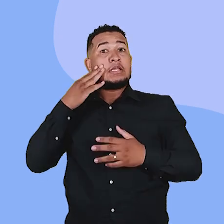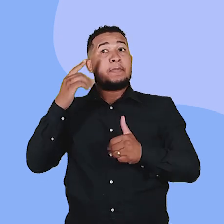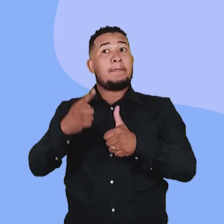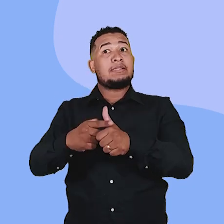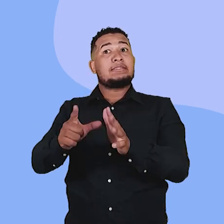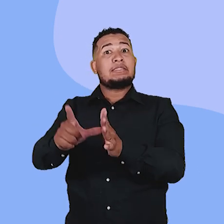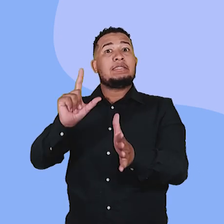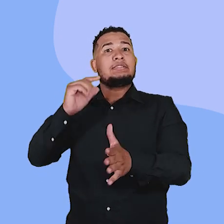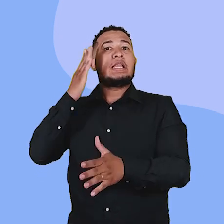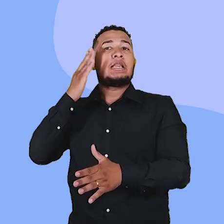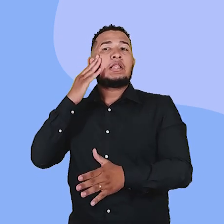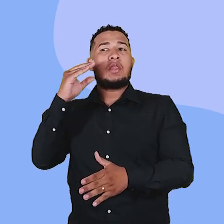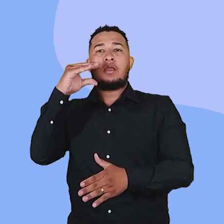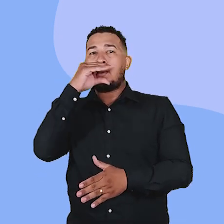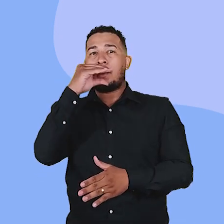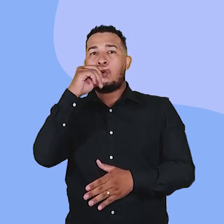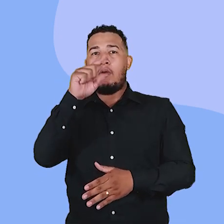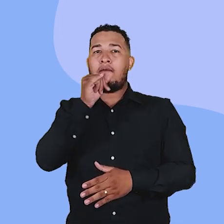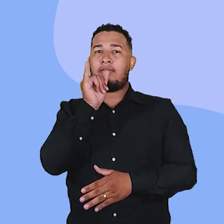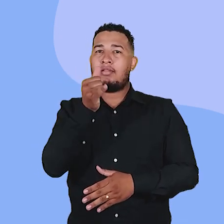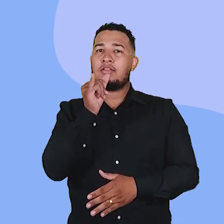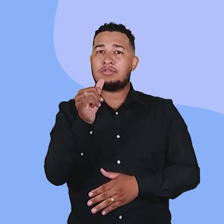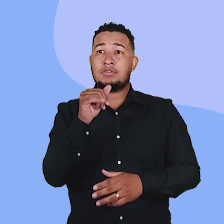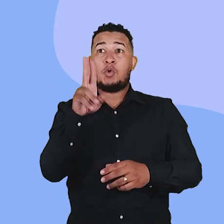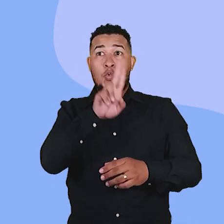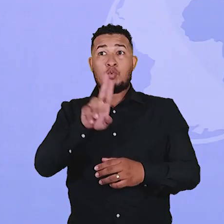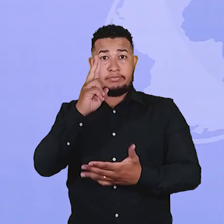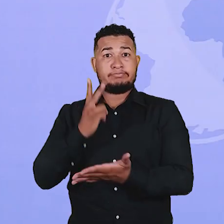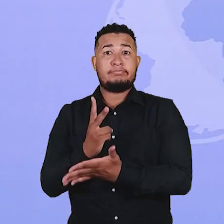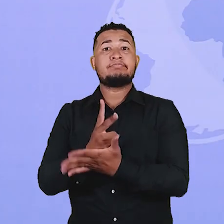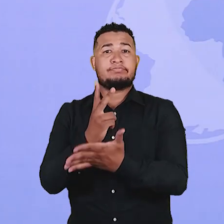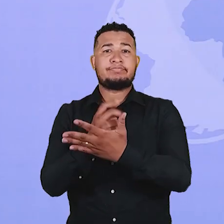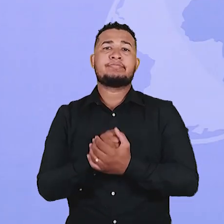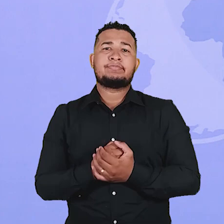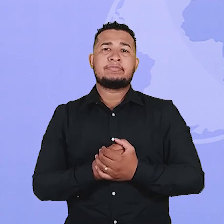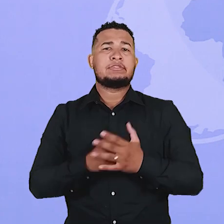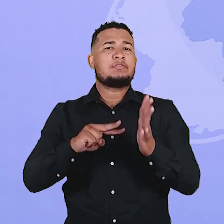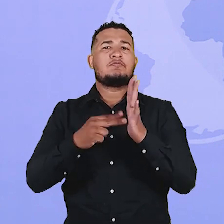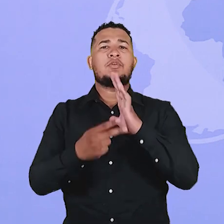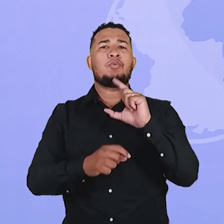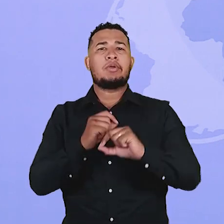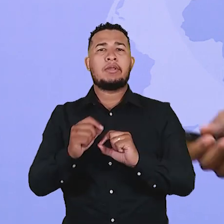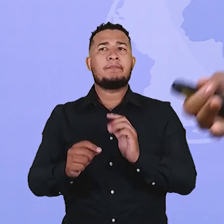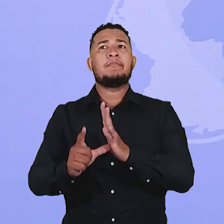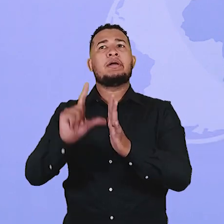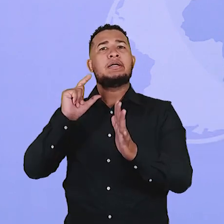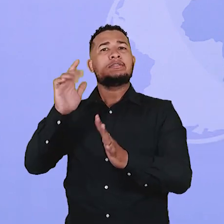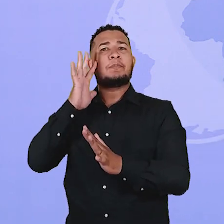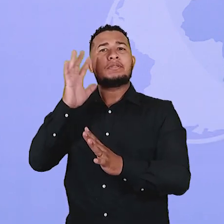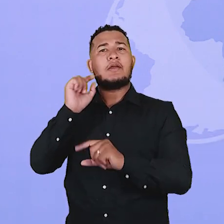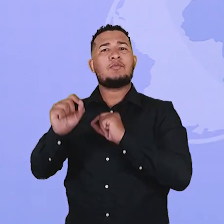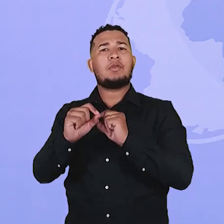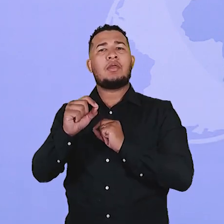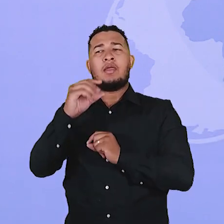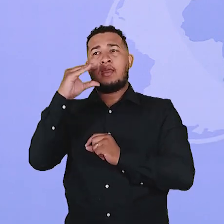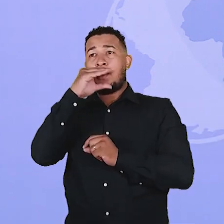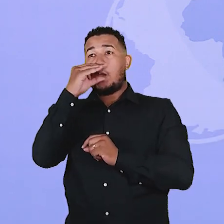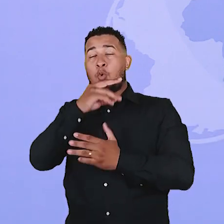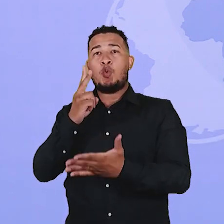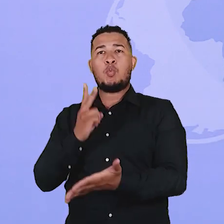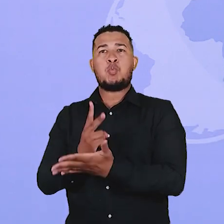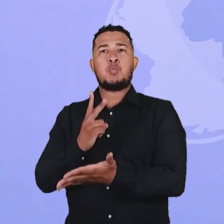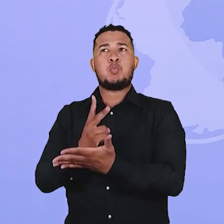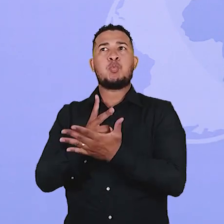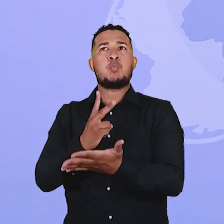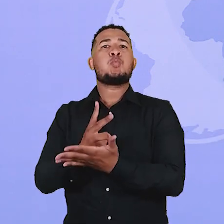de energia, continua sendo utilizada. Então, galera, é o seguinte, antes eles entendiam como se o calor fosse contido, como eu